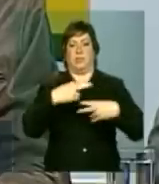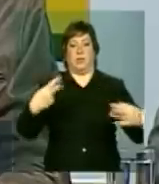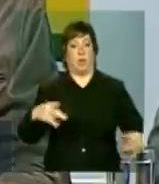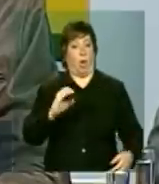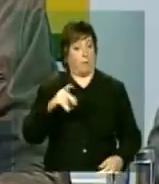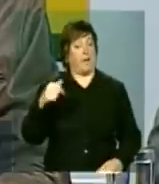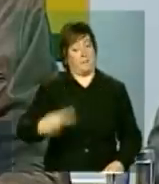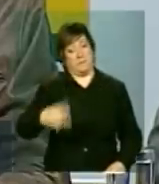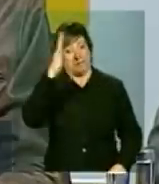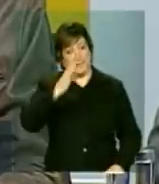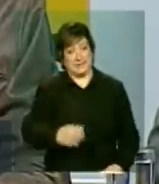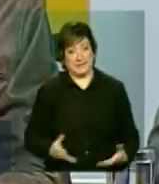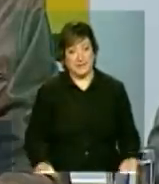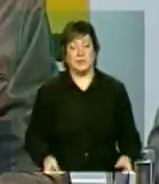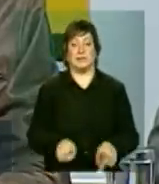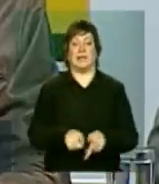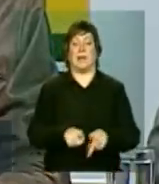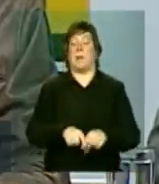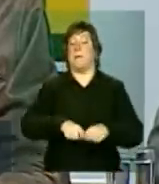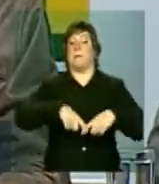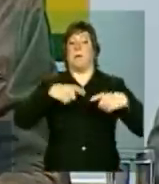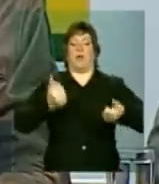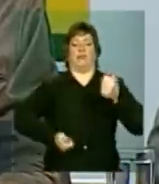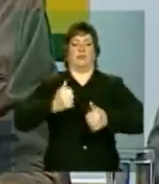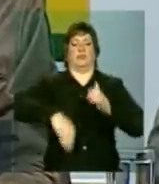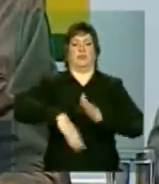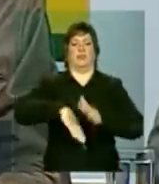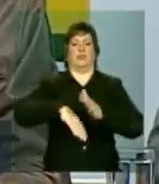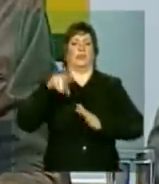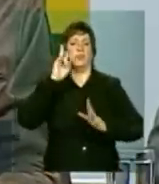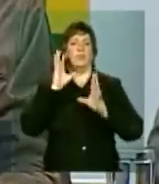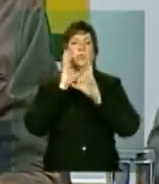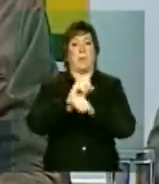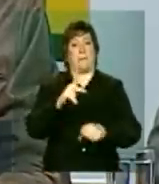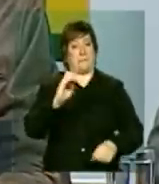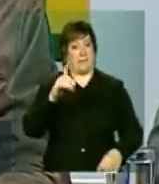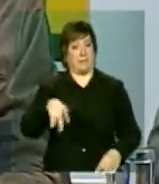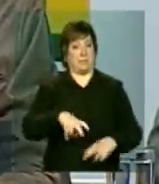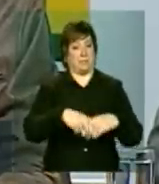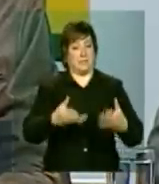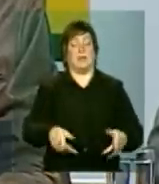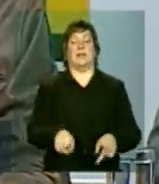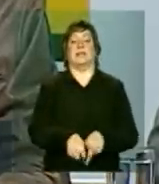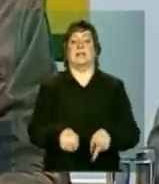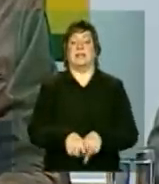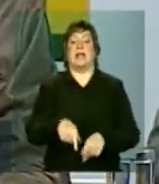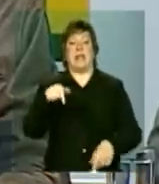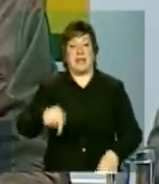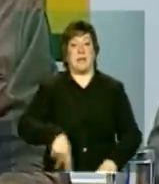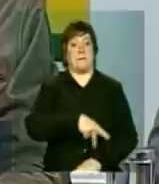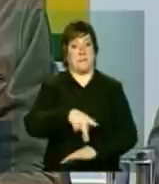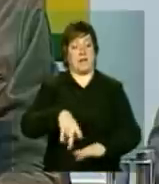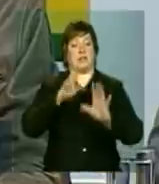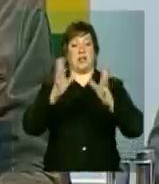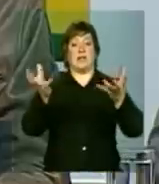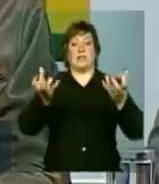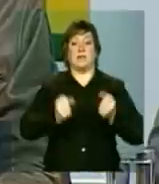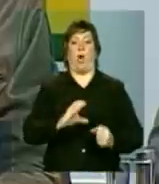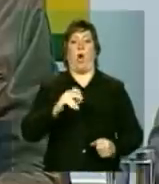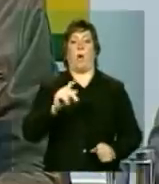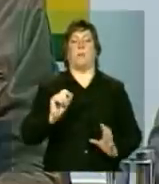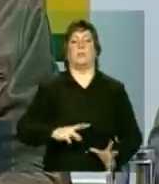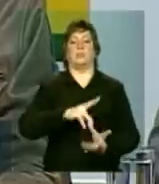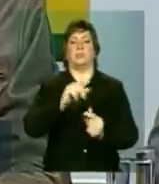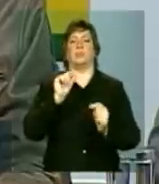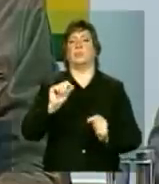tem o maior jogador de todos os tempos Somos Um país que já acolheu a Copa do Mundo em